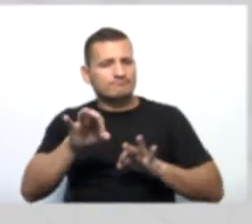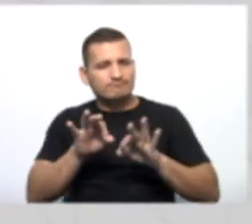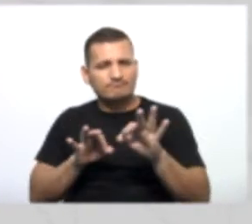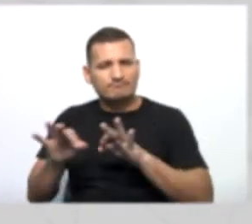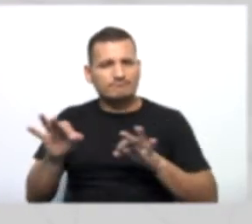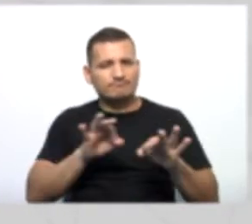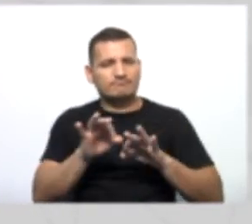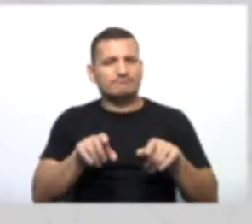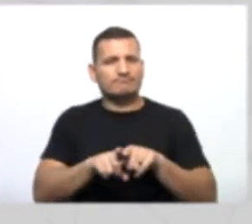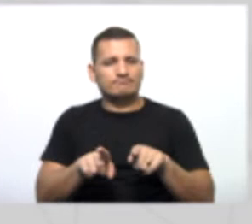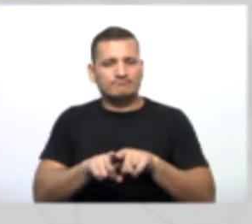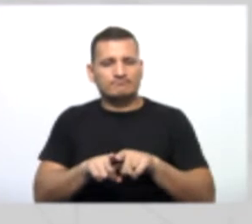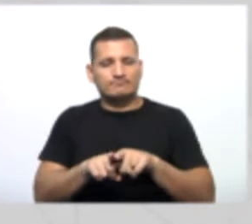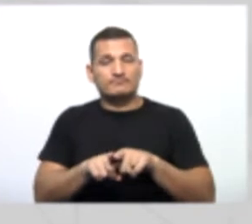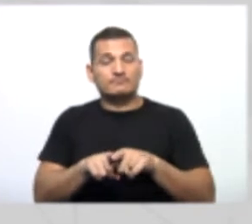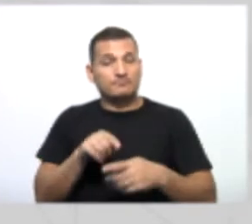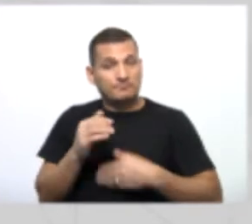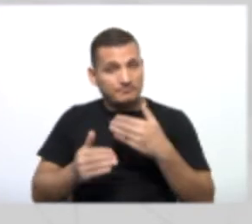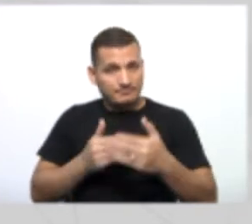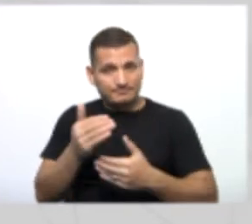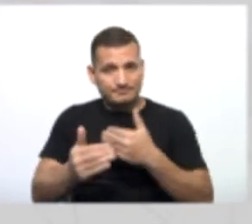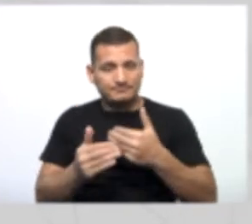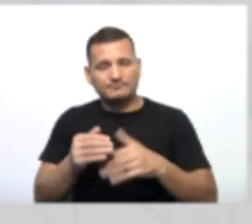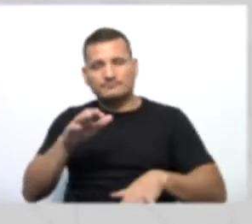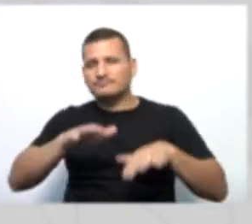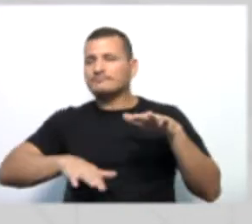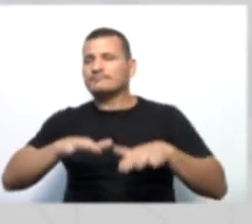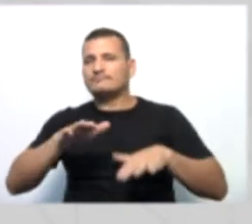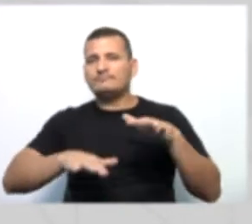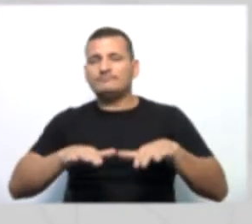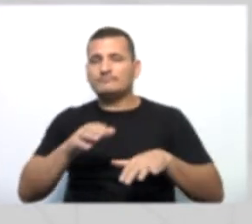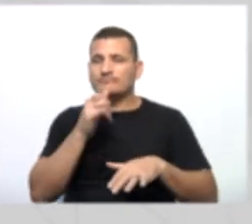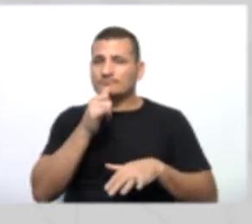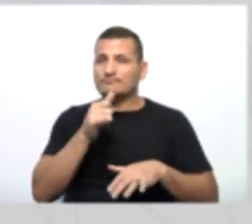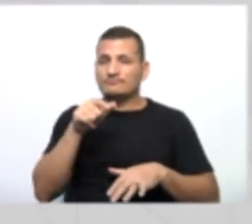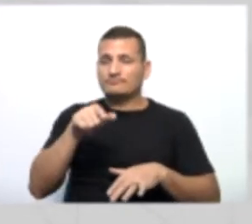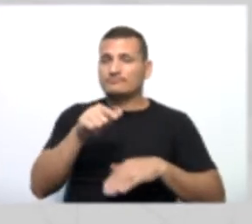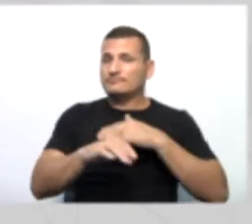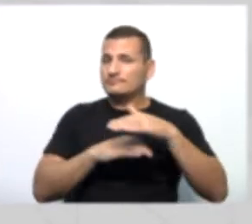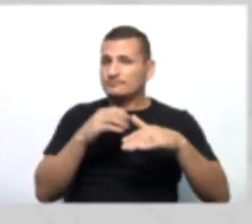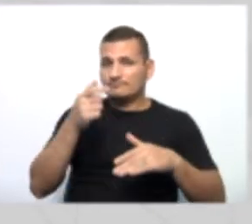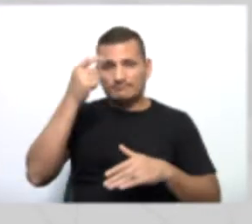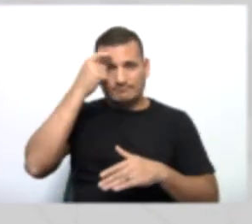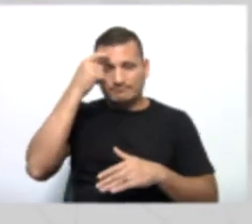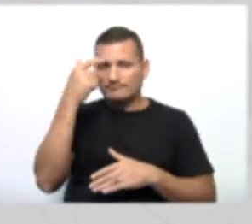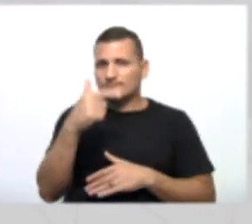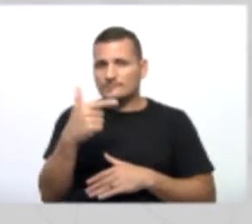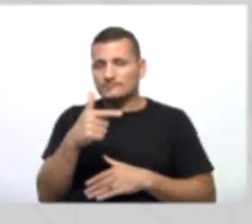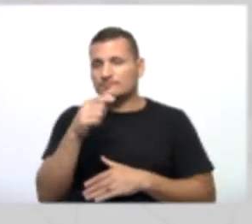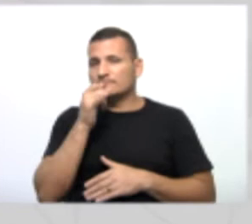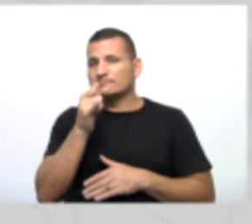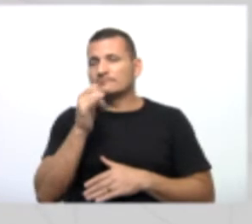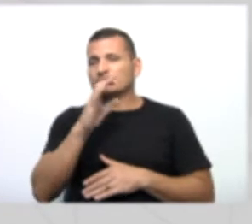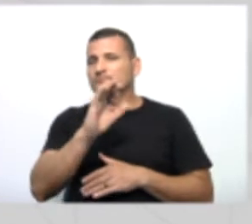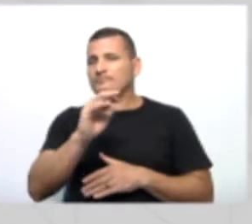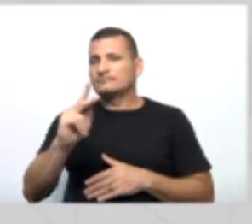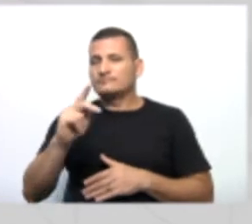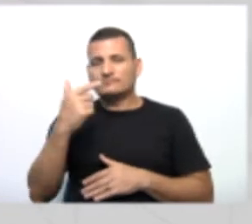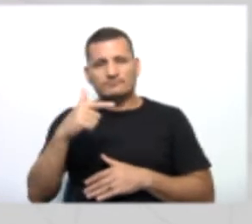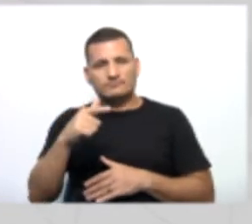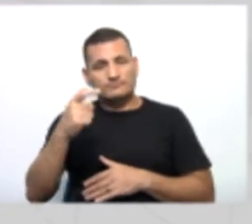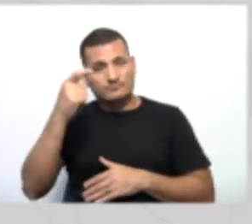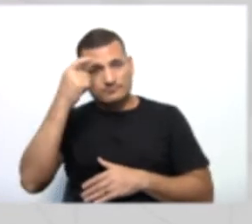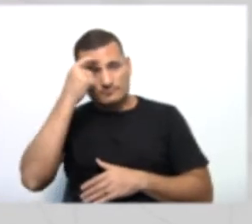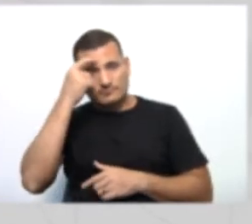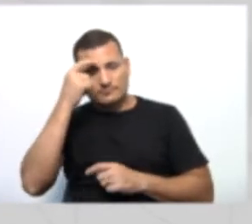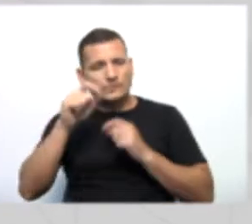às vezes no processo produtivo, se a empresa não tomar consciência, se a cooperativa não tomar consciência do que